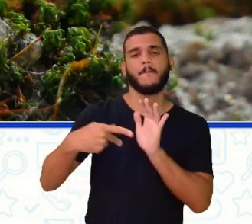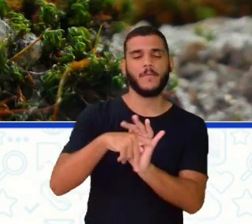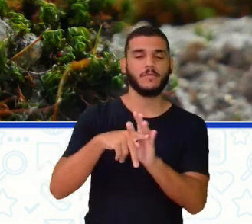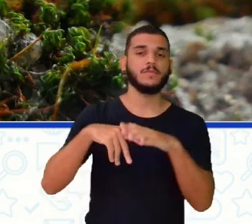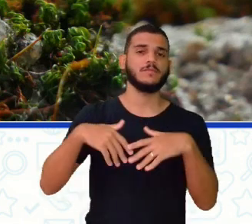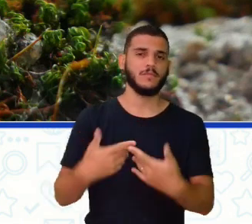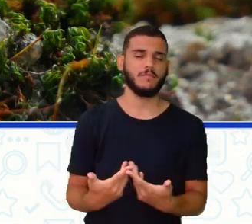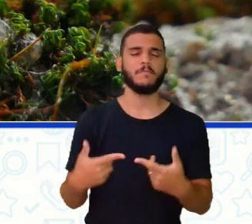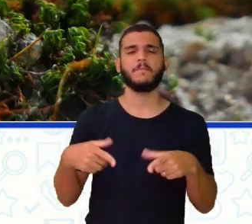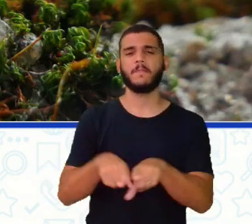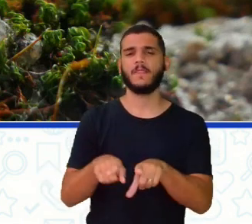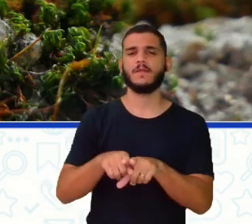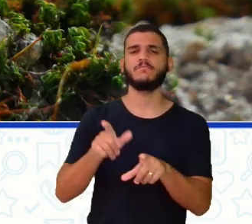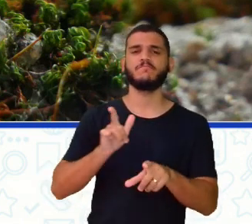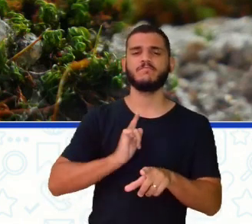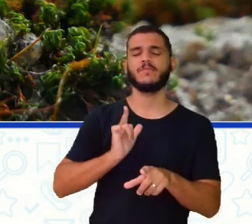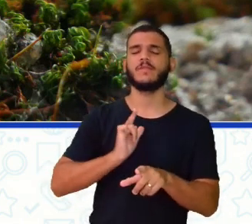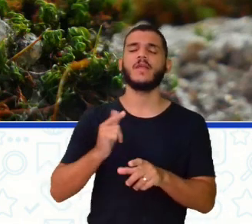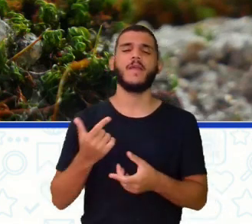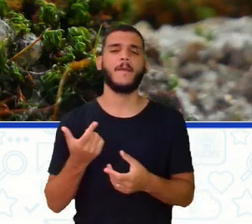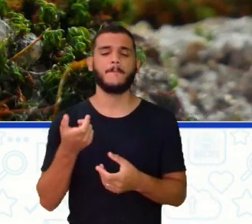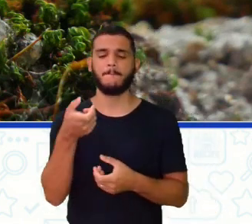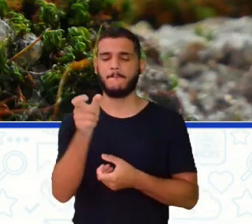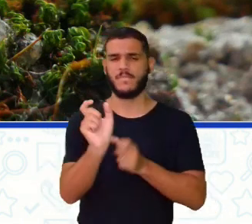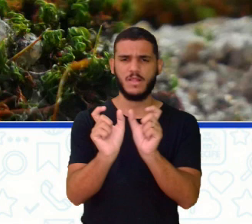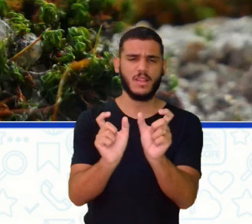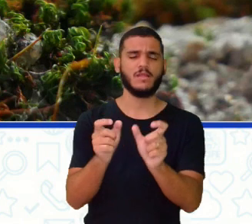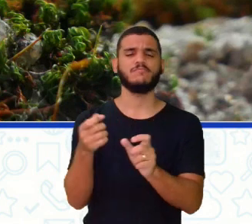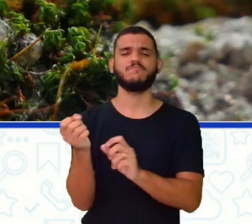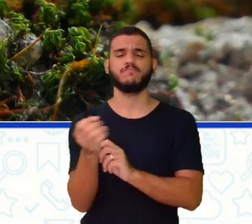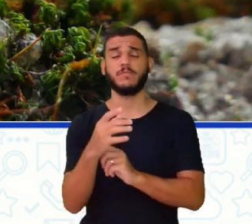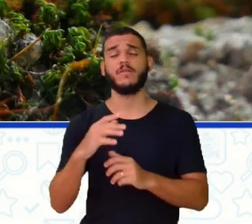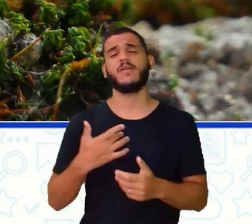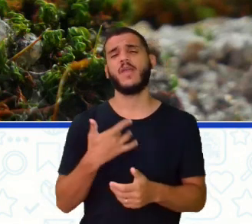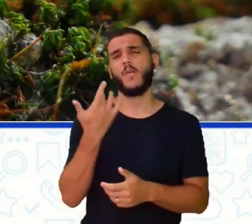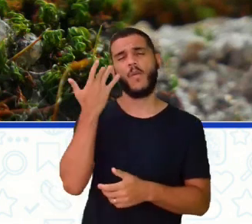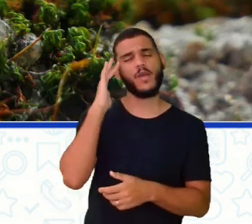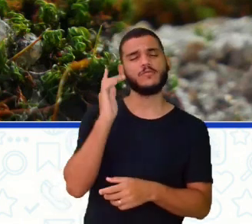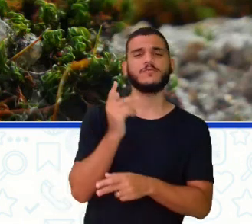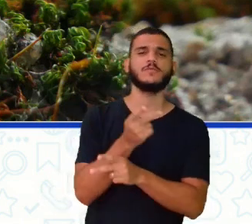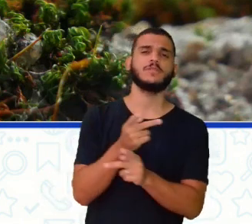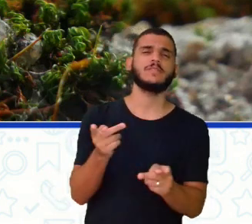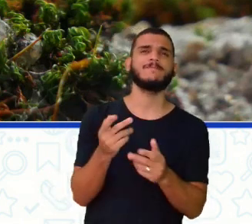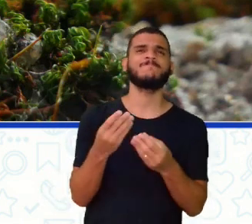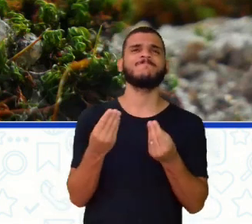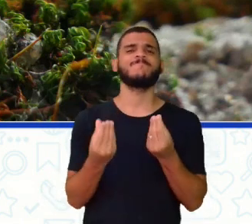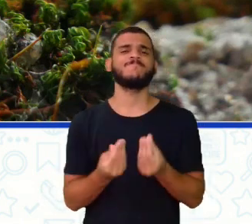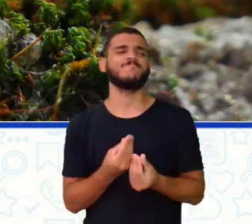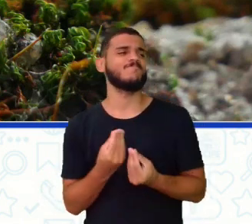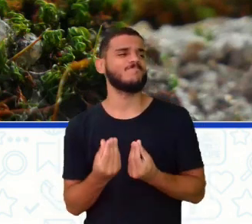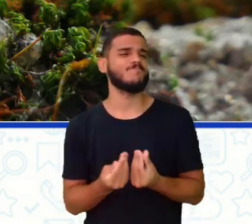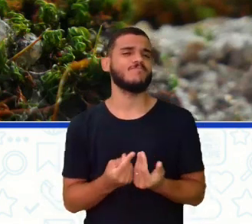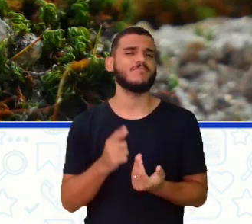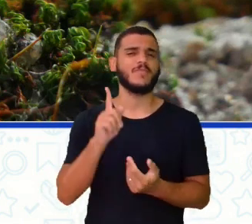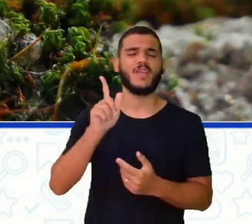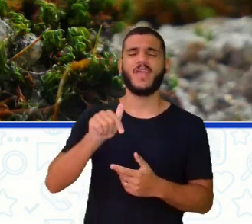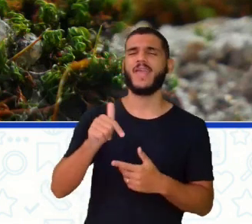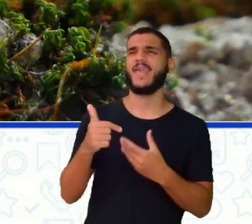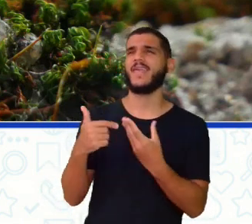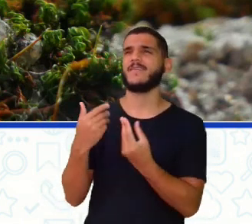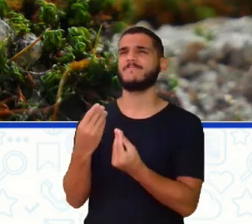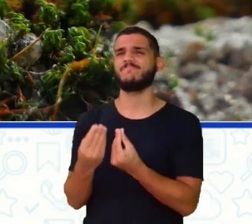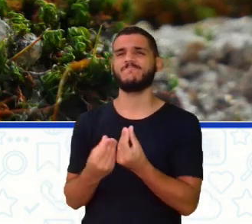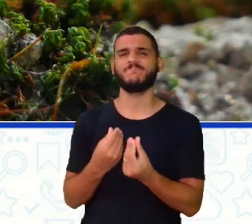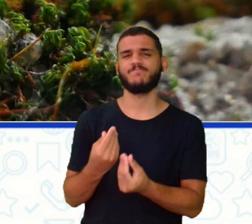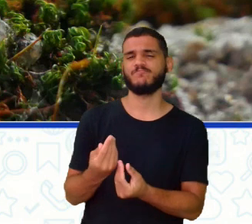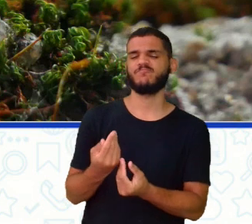e inserindo algumas palavras que de repente para vocês não soe como algo, não